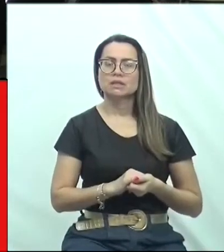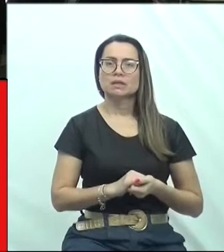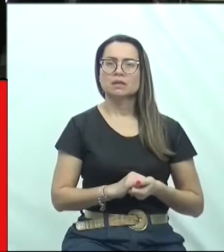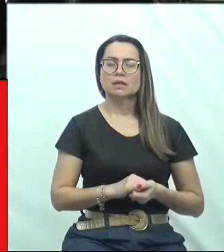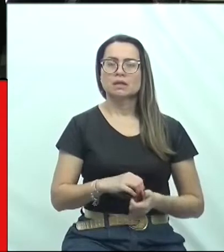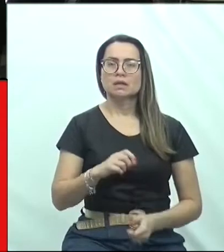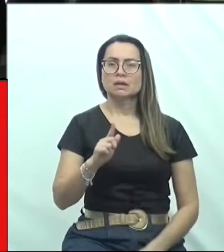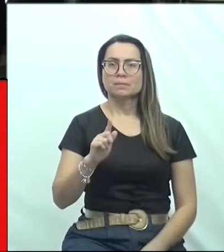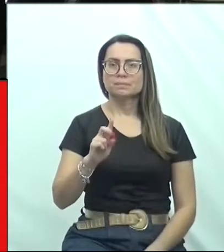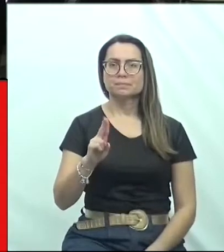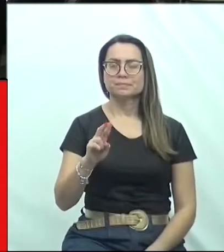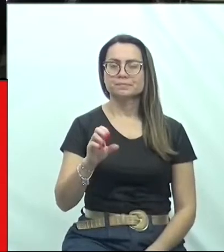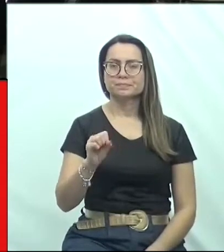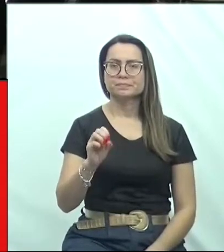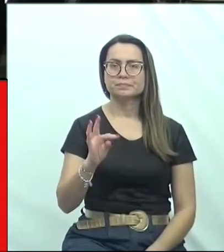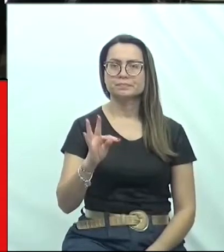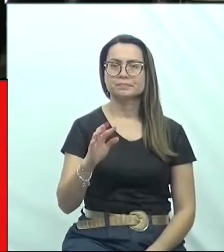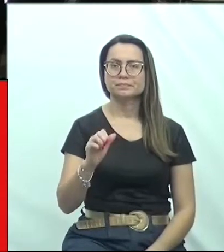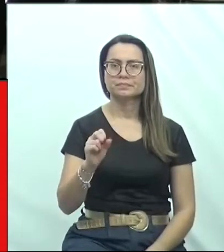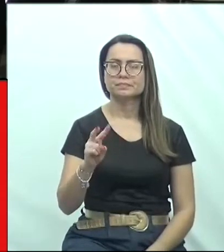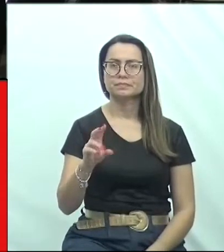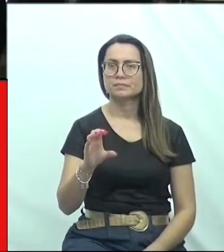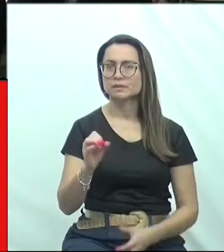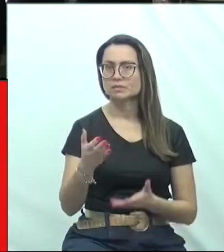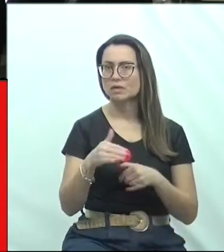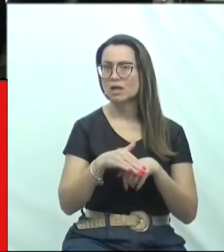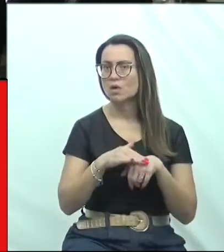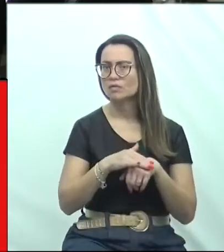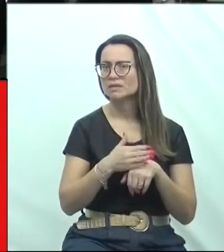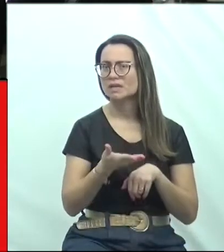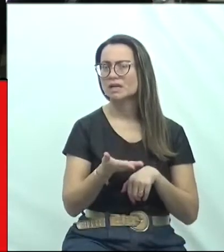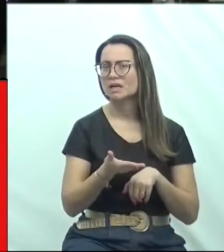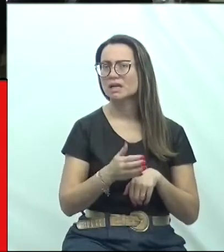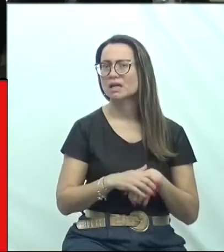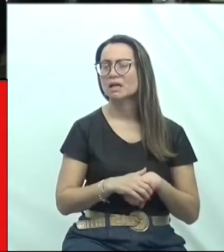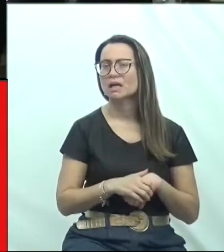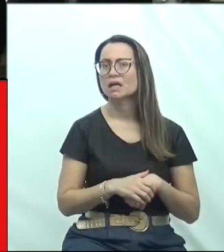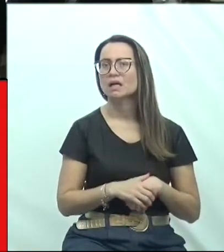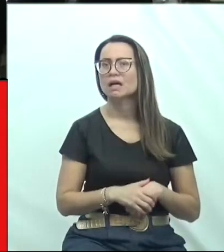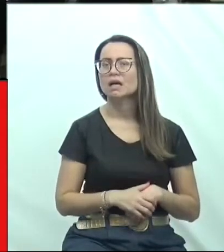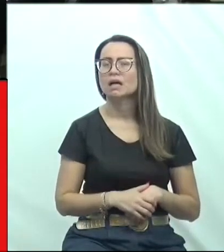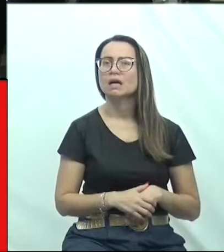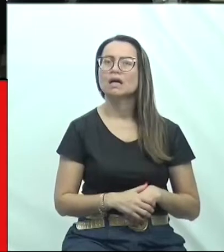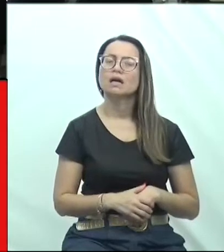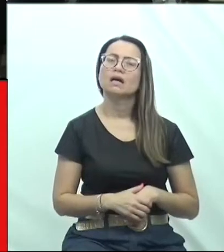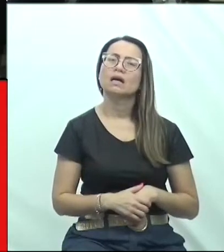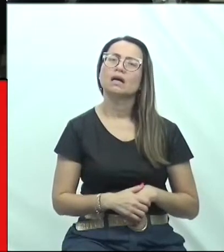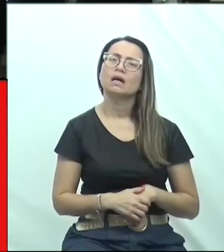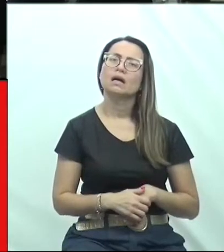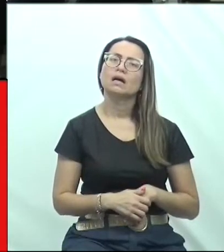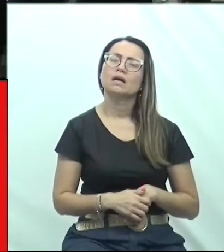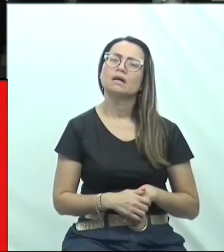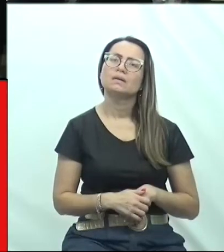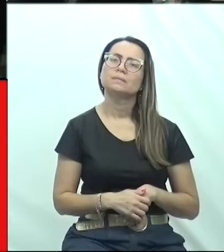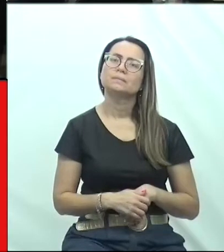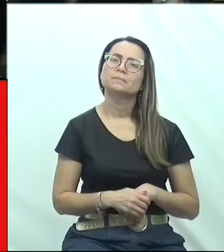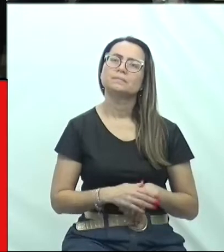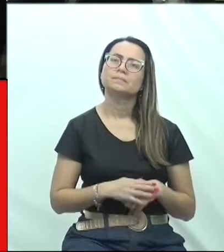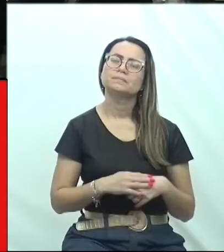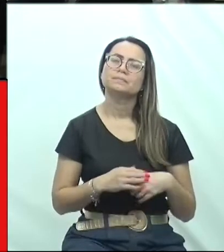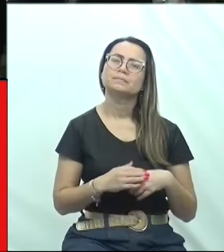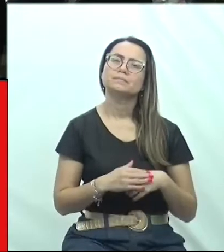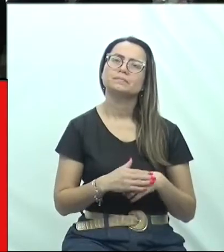Colli gostaria de conversar, que ele também está aqui na mesa, e ele prefere conversar agora antes dos